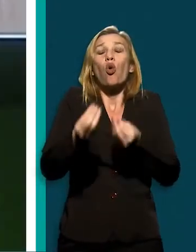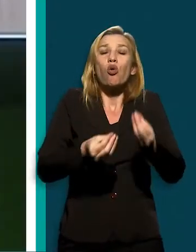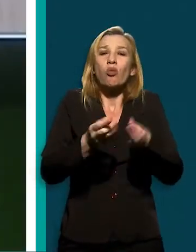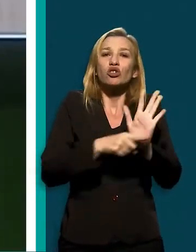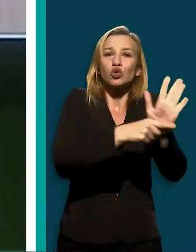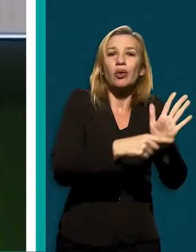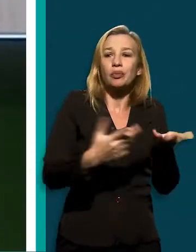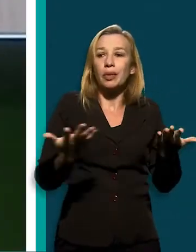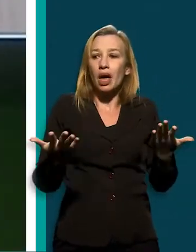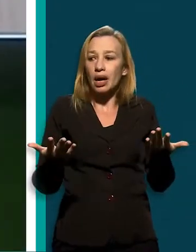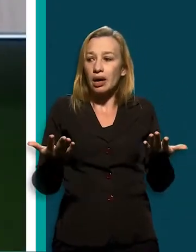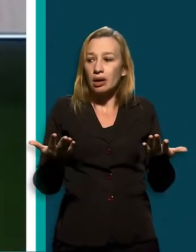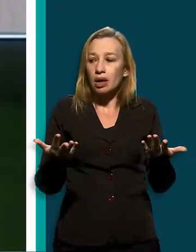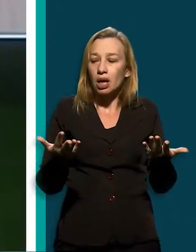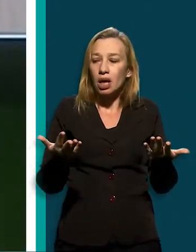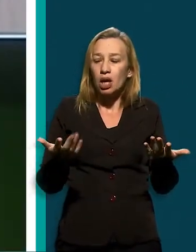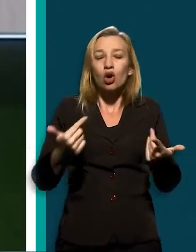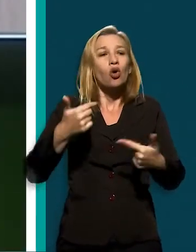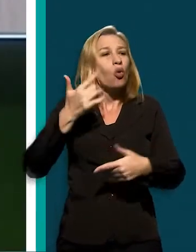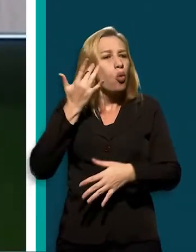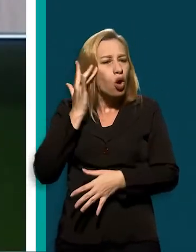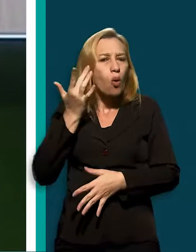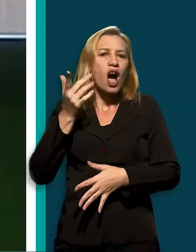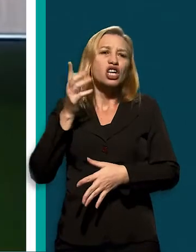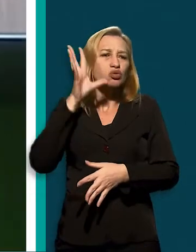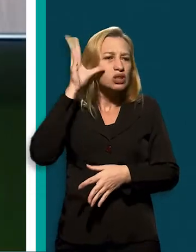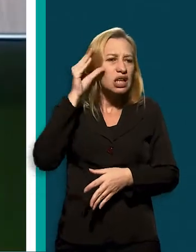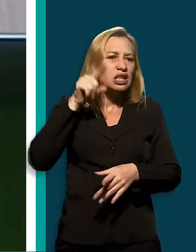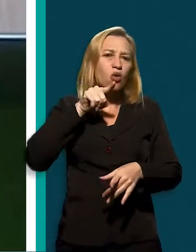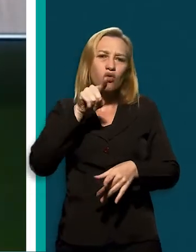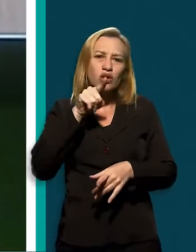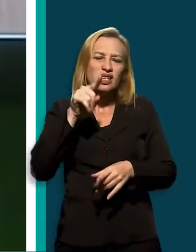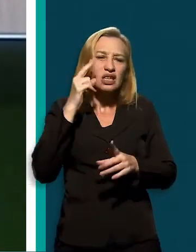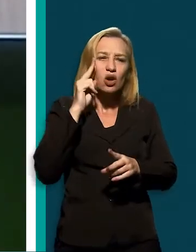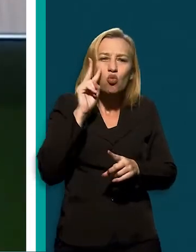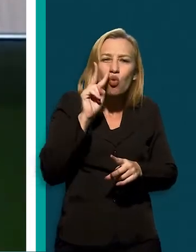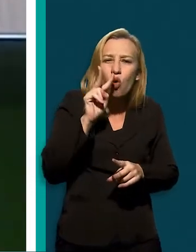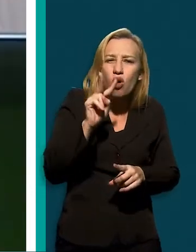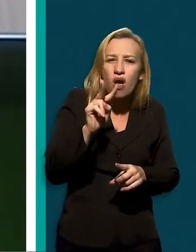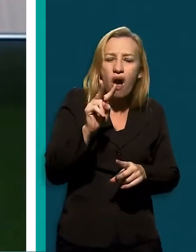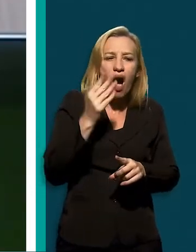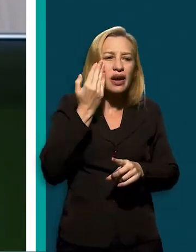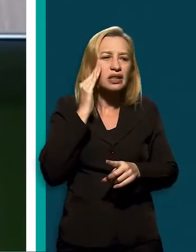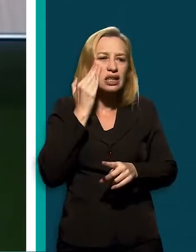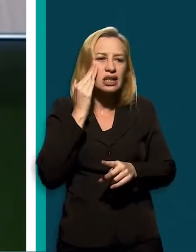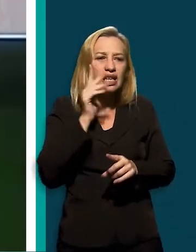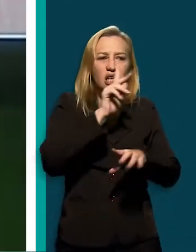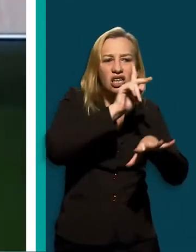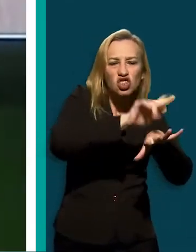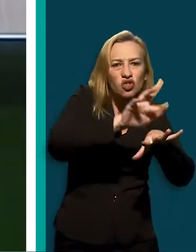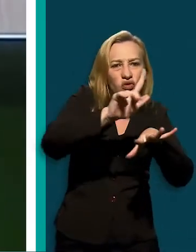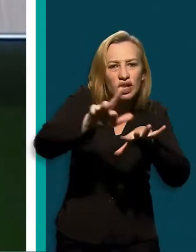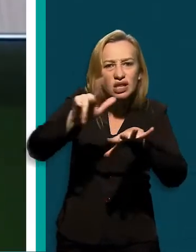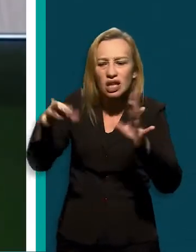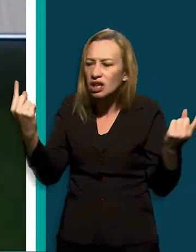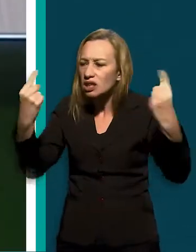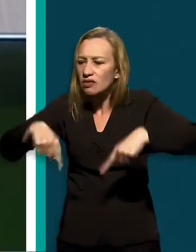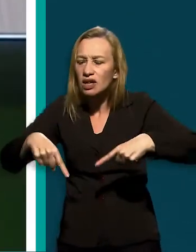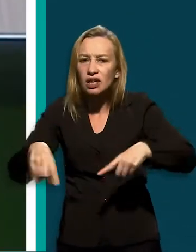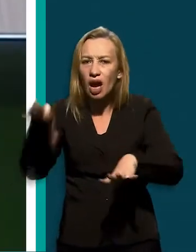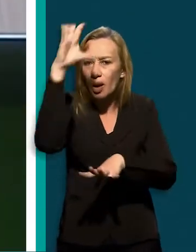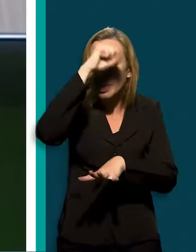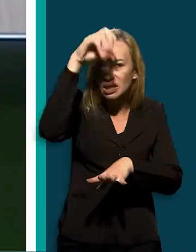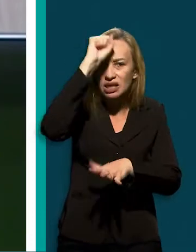indiferente. Então, como segurar? Mas o que eu acho interessante, quando você tem um olhar, entendendo que a diversidade,